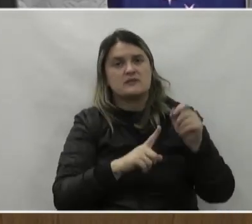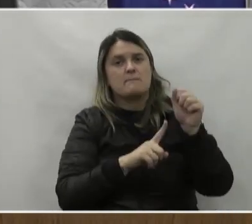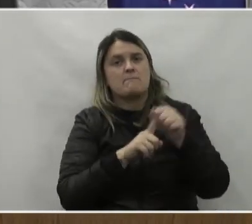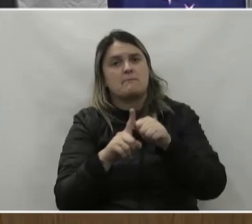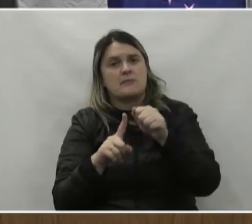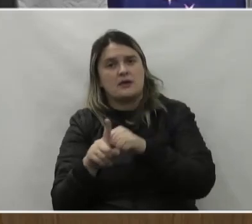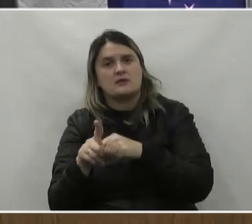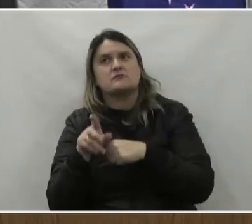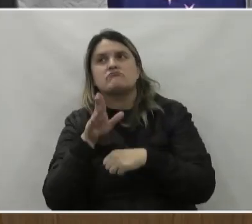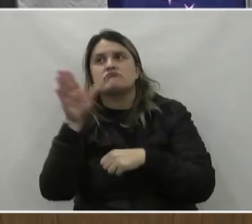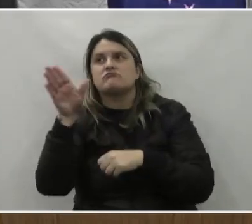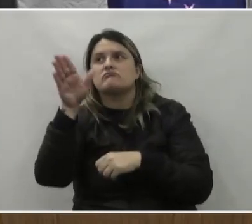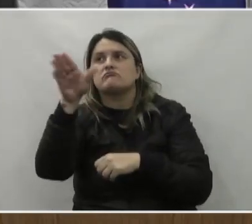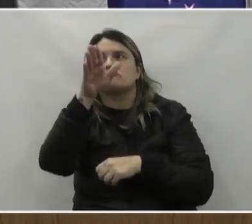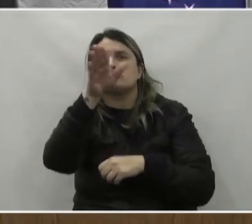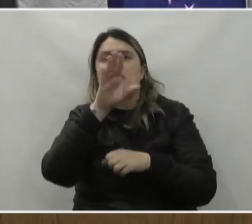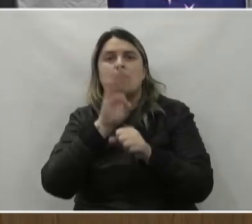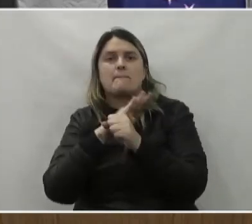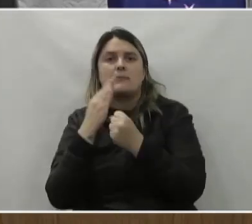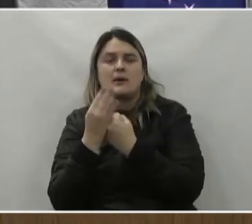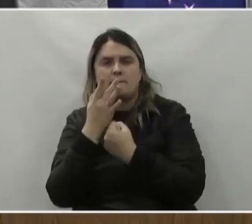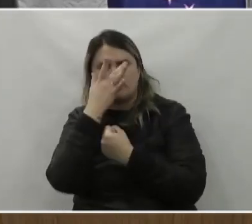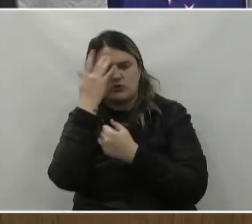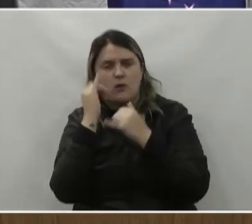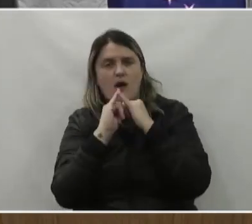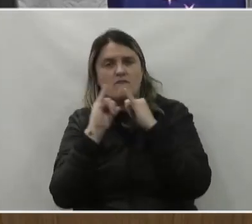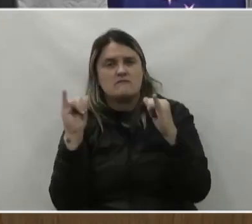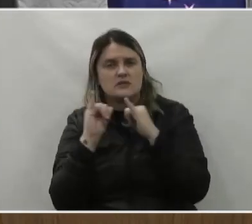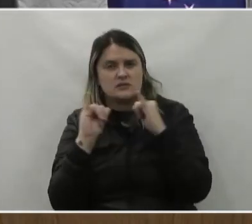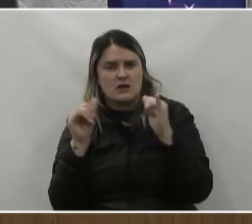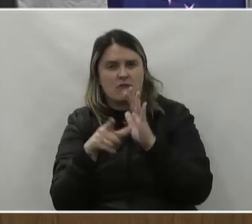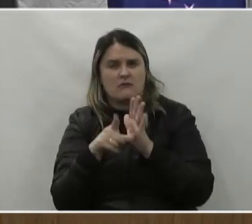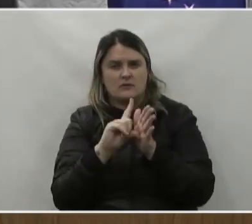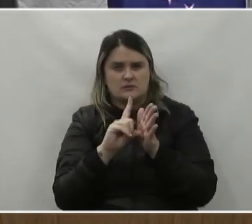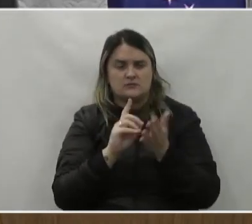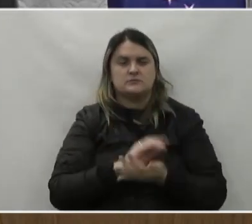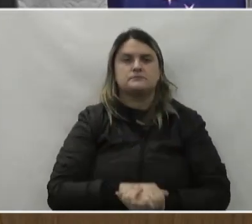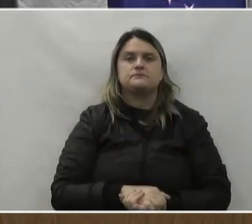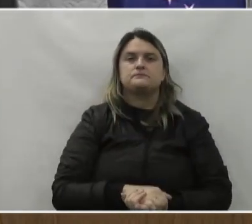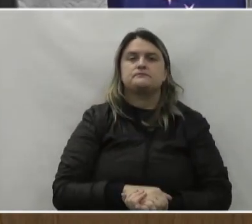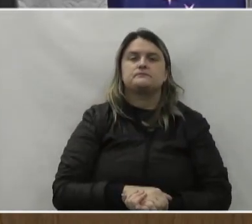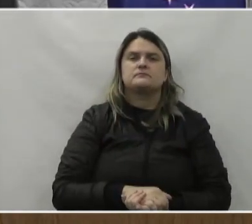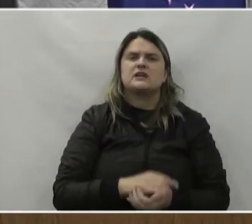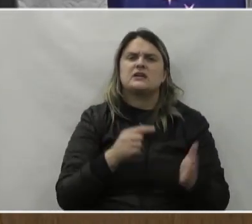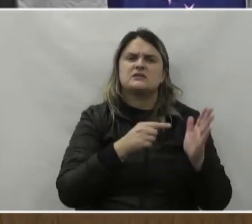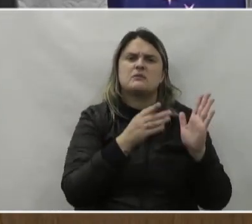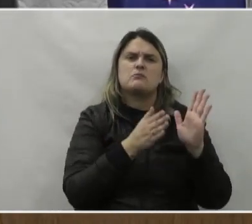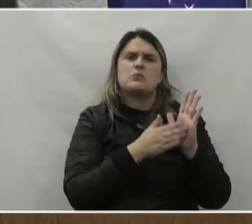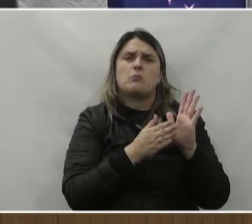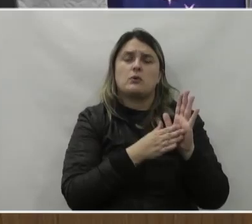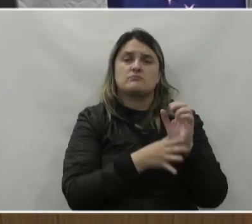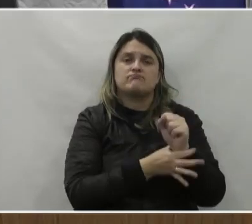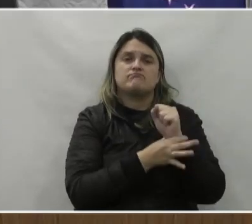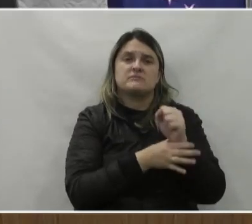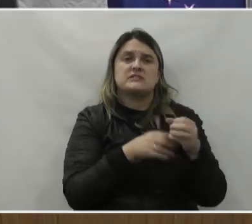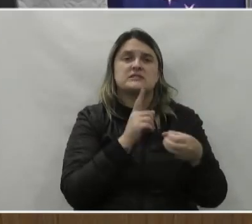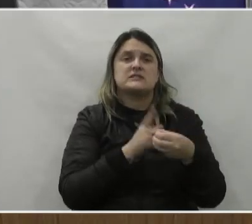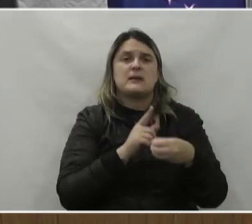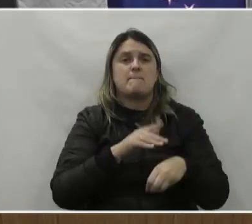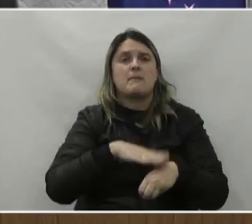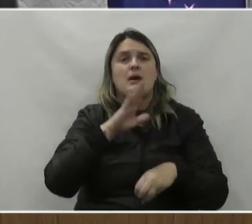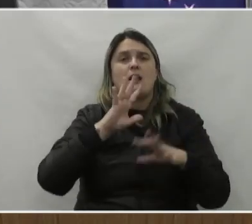cada bairro, com prévia comunicação aos moradores. Justificativa: a proposta visa garantir uma cidade mais